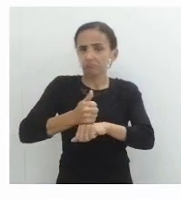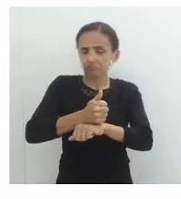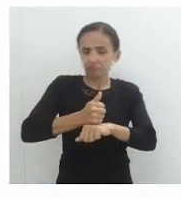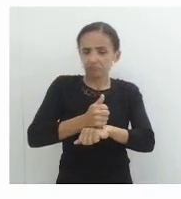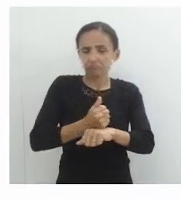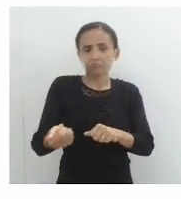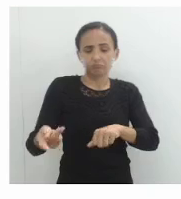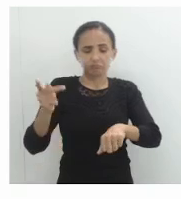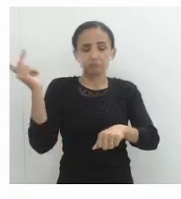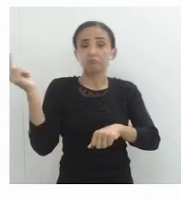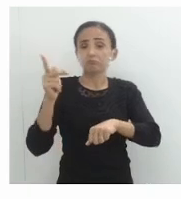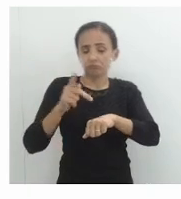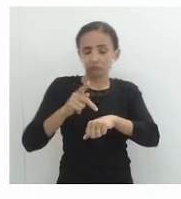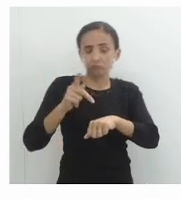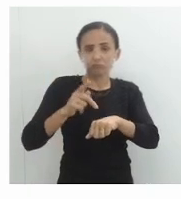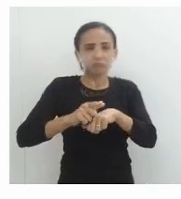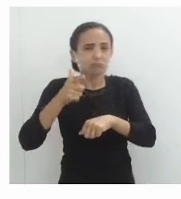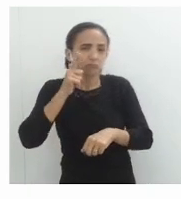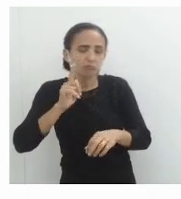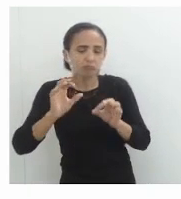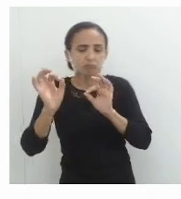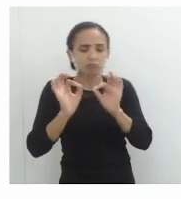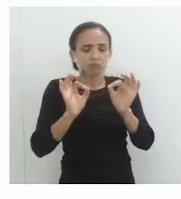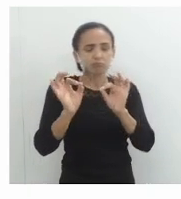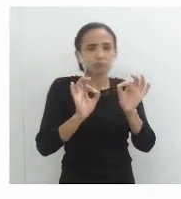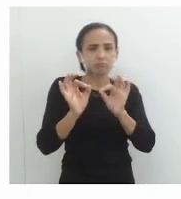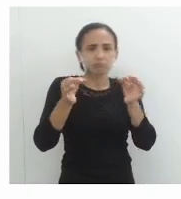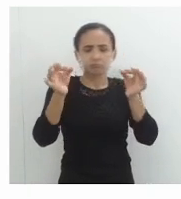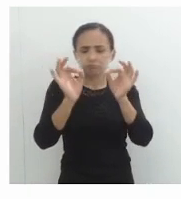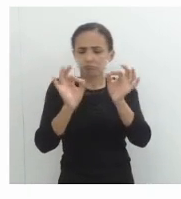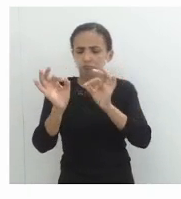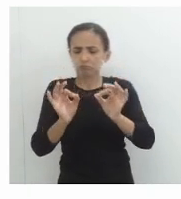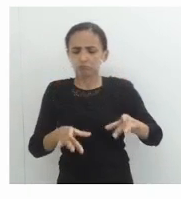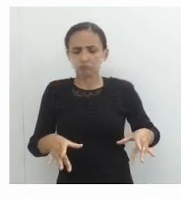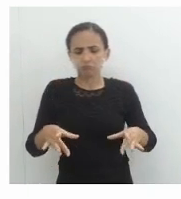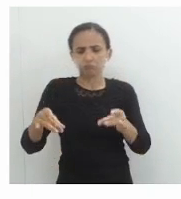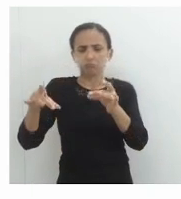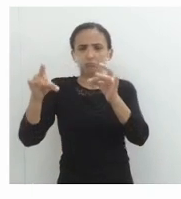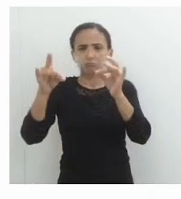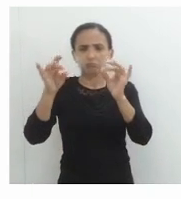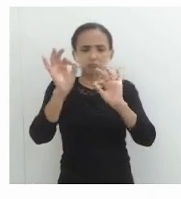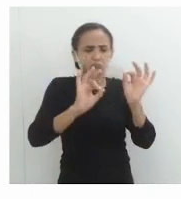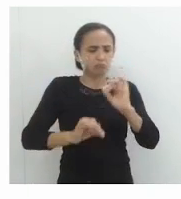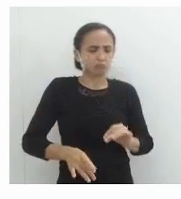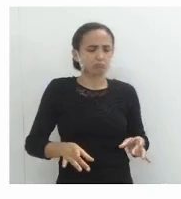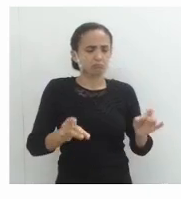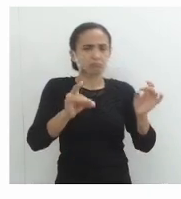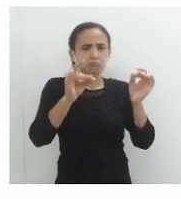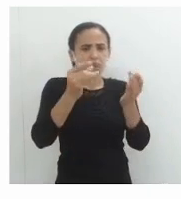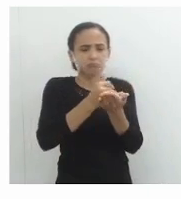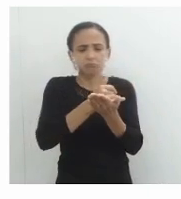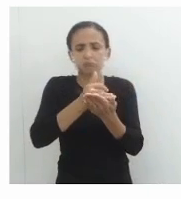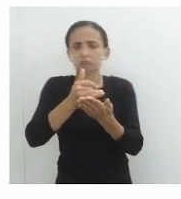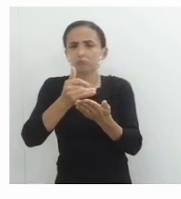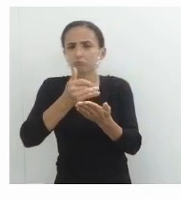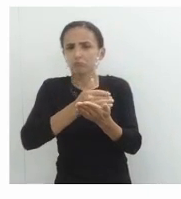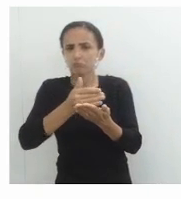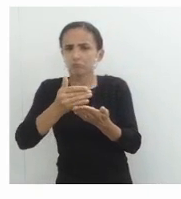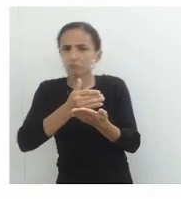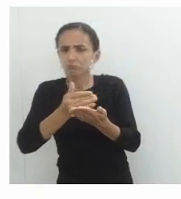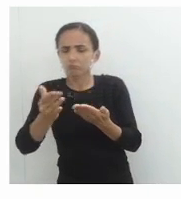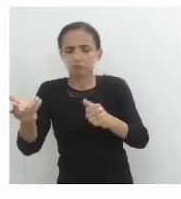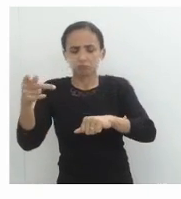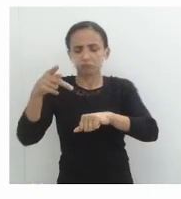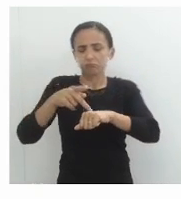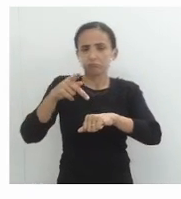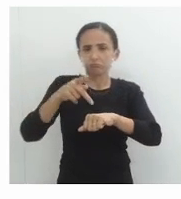são grandes blocos de pedras, como os dômenes, né, que vocês veem, que justamente começou no período neolítico, que vocês veem na imagem, né, que